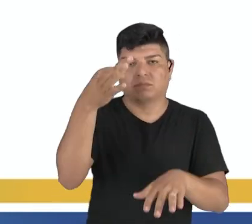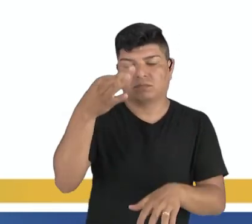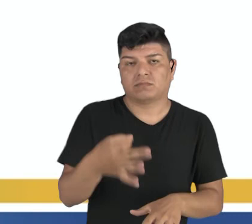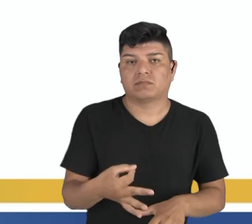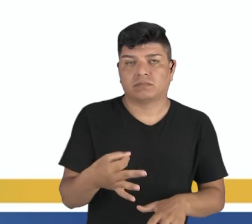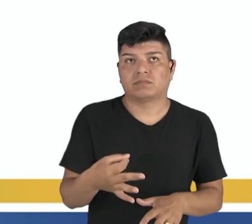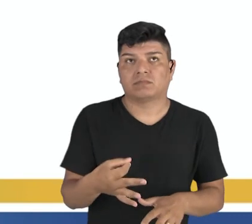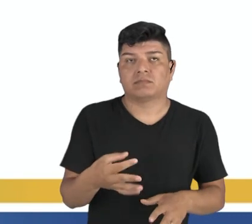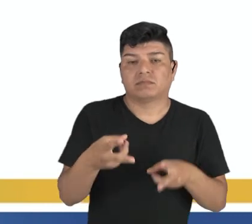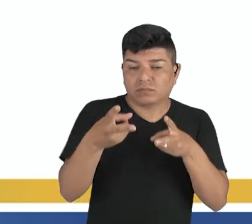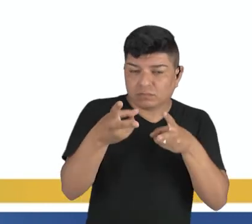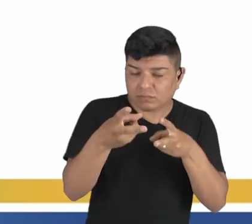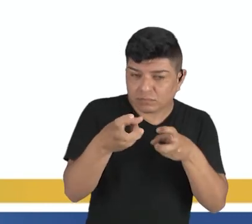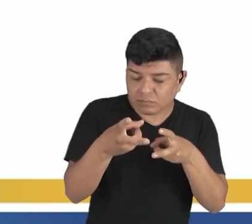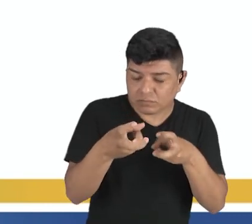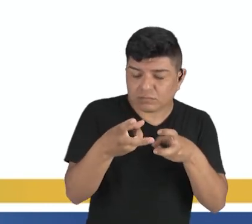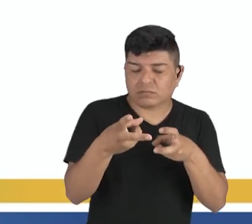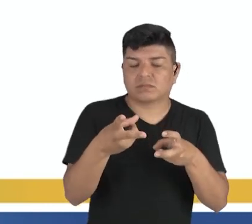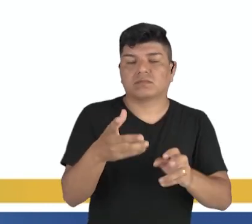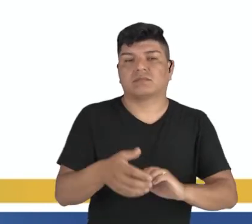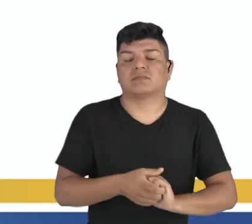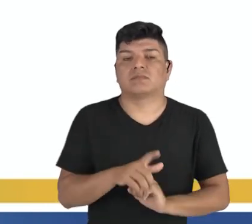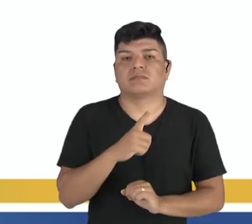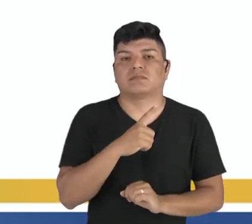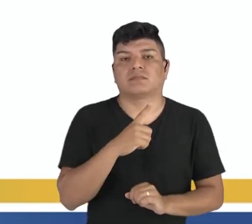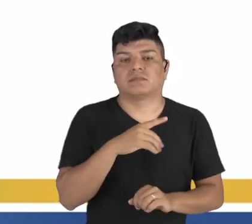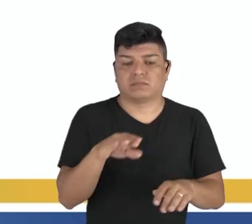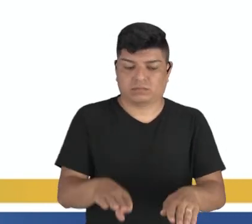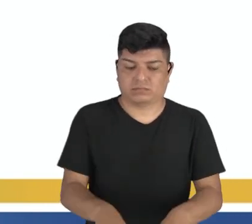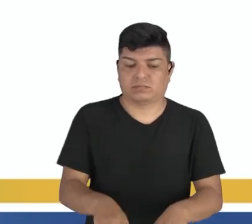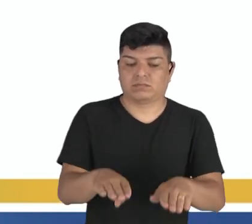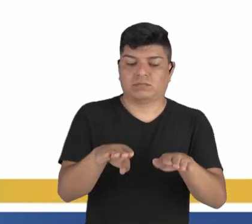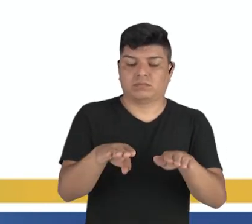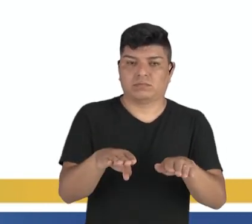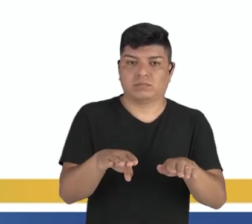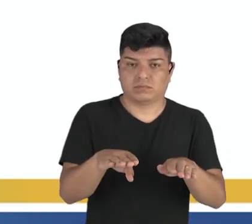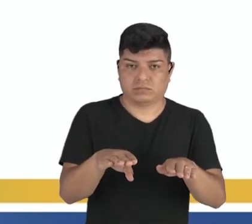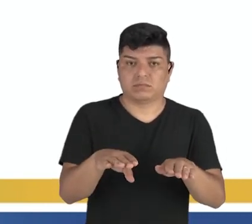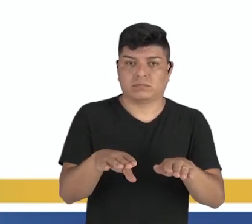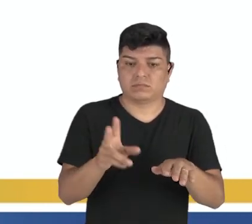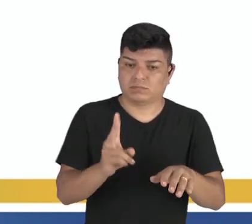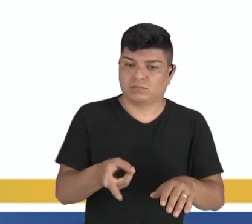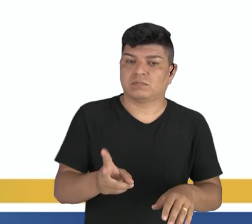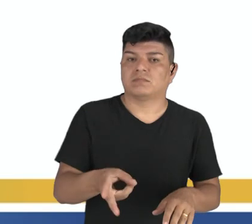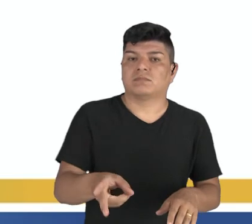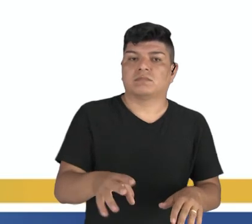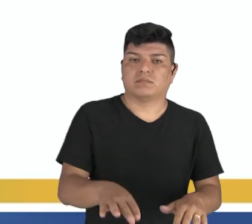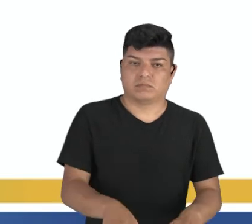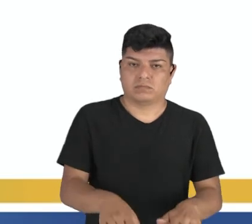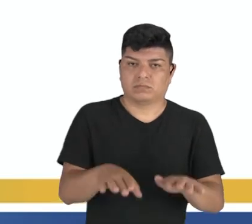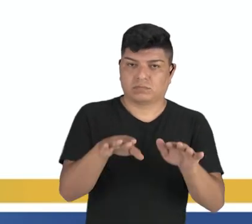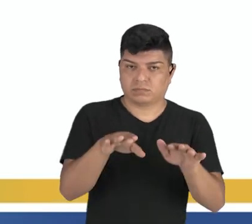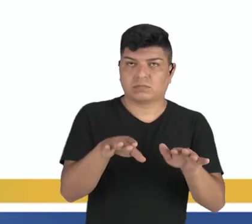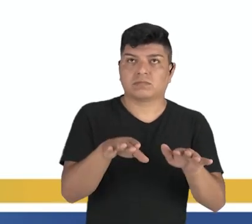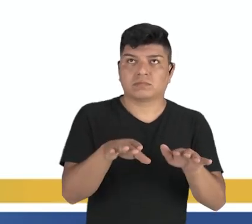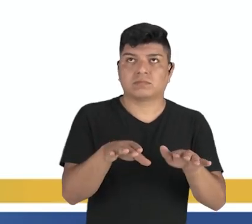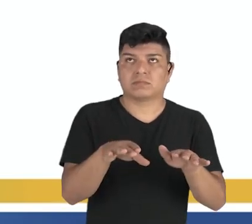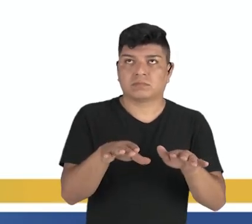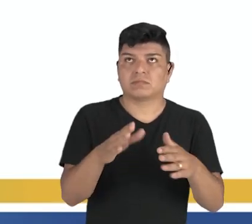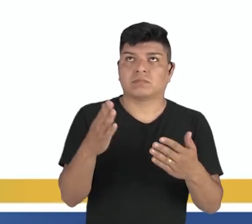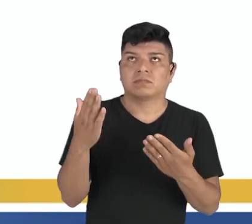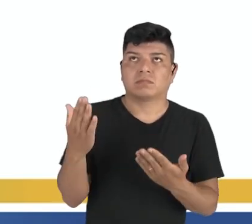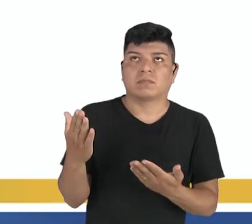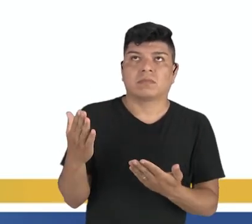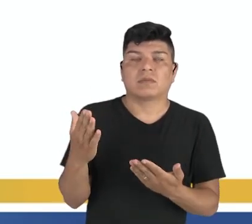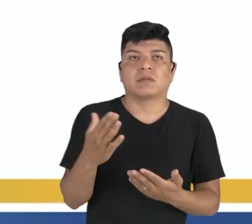certo? Então percebam aqui que existe uma proporcionalidade, que existe uma constante de proporcionalidade. Então,